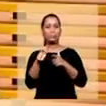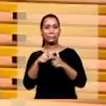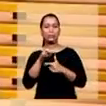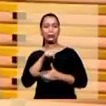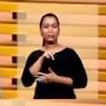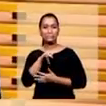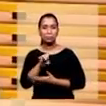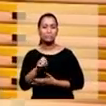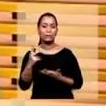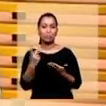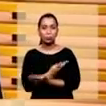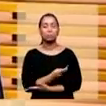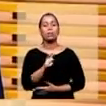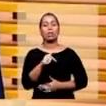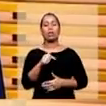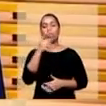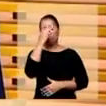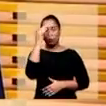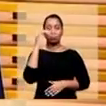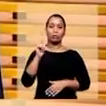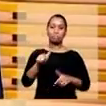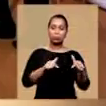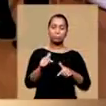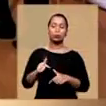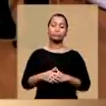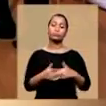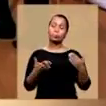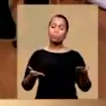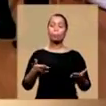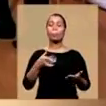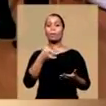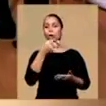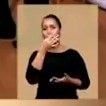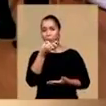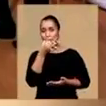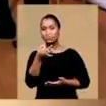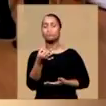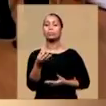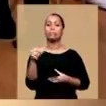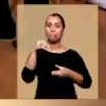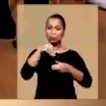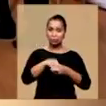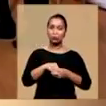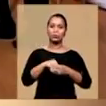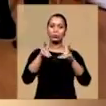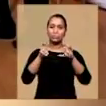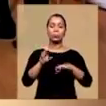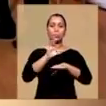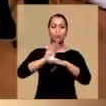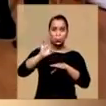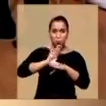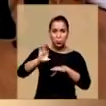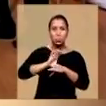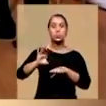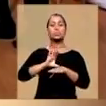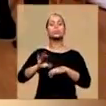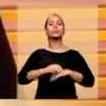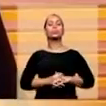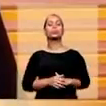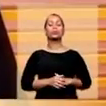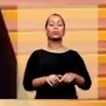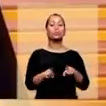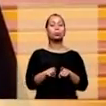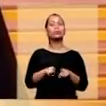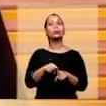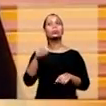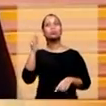crise, ela pode virar um empregador. Certo. Lucimar, eu queria que você comentasse, ainda dentro desse assunto dos cursos e da qualificação,